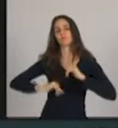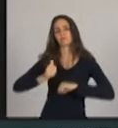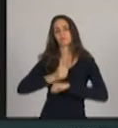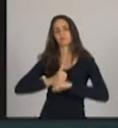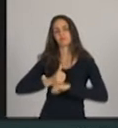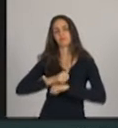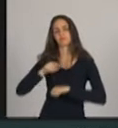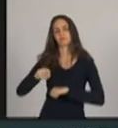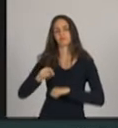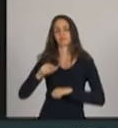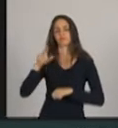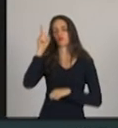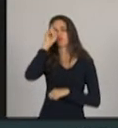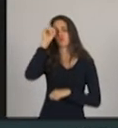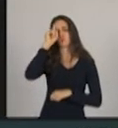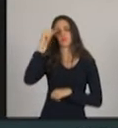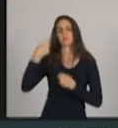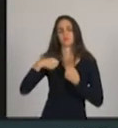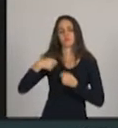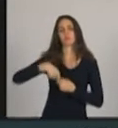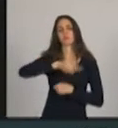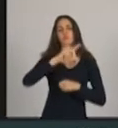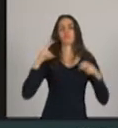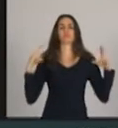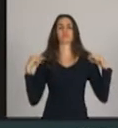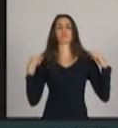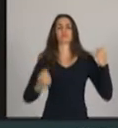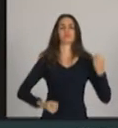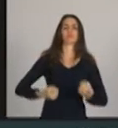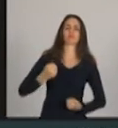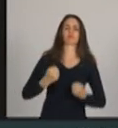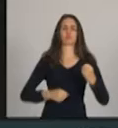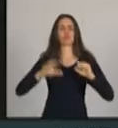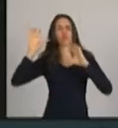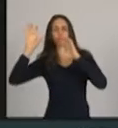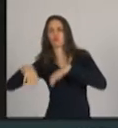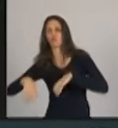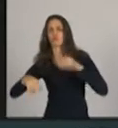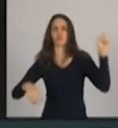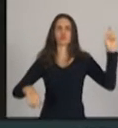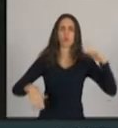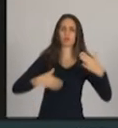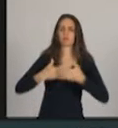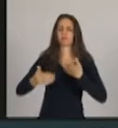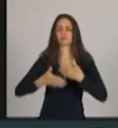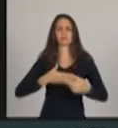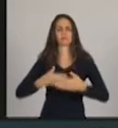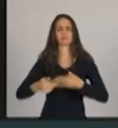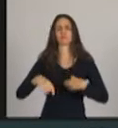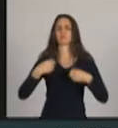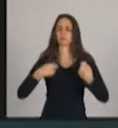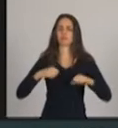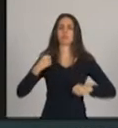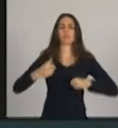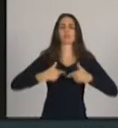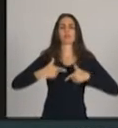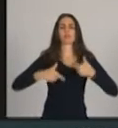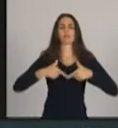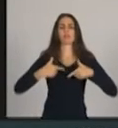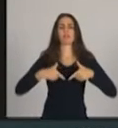dia, que são obrigados, chova que faça sol, prestar ali o seu